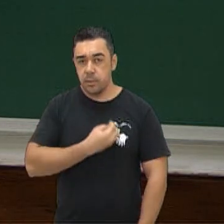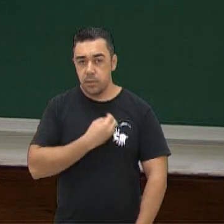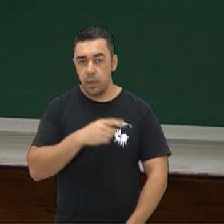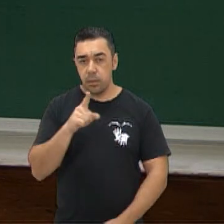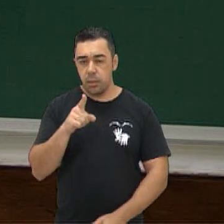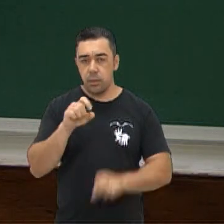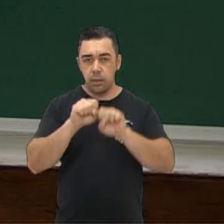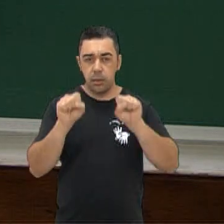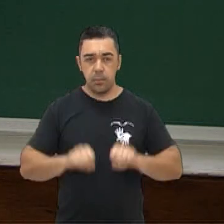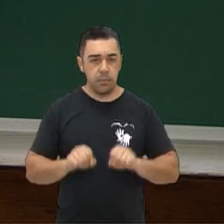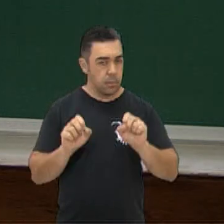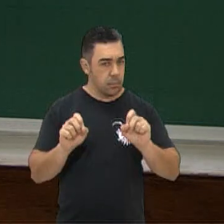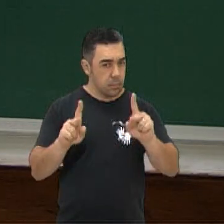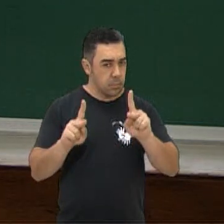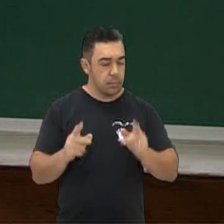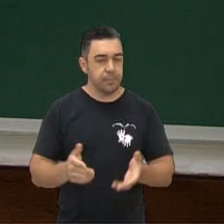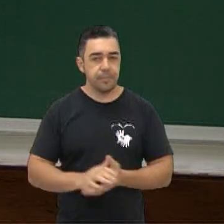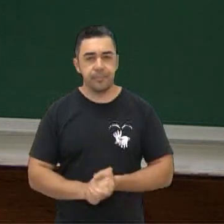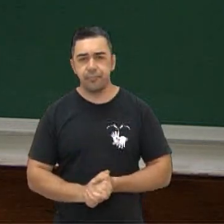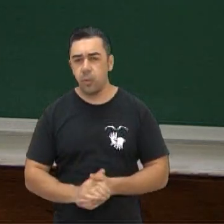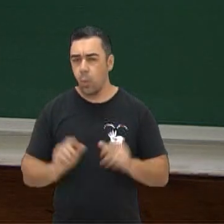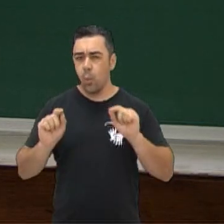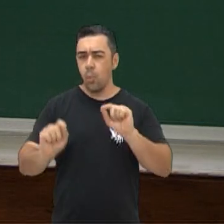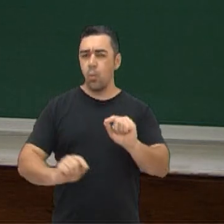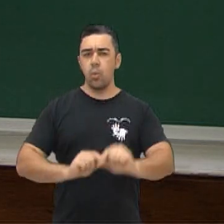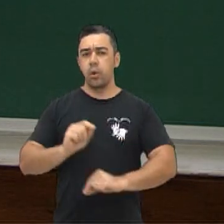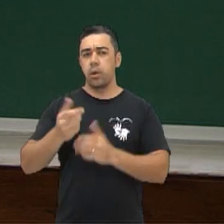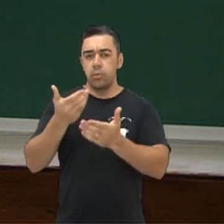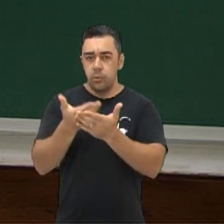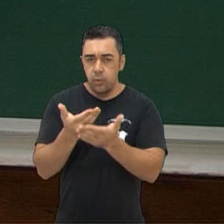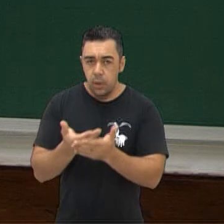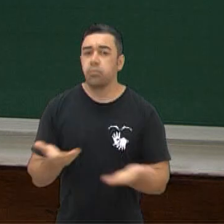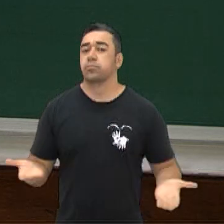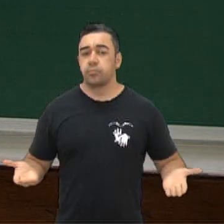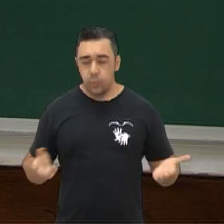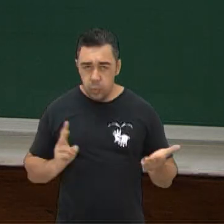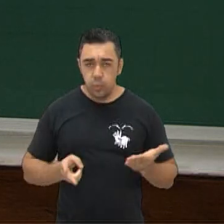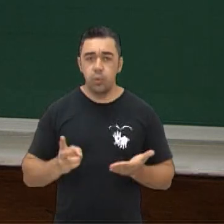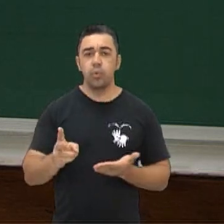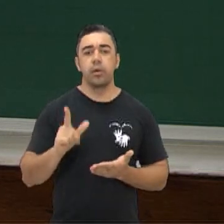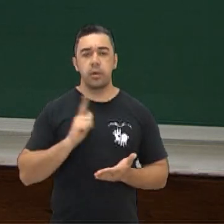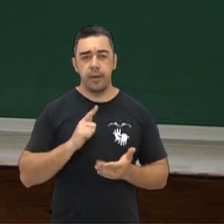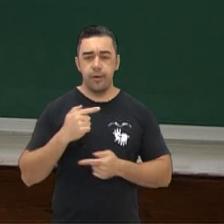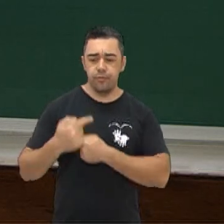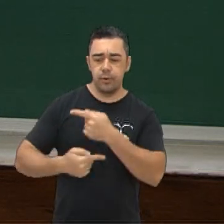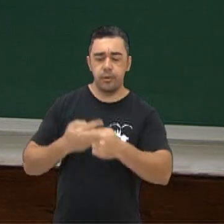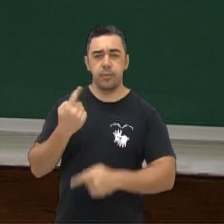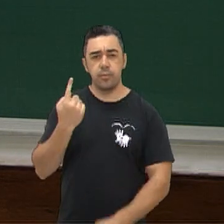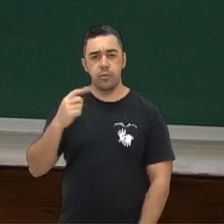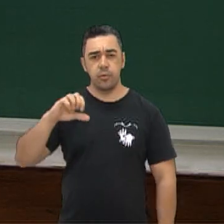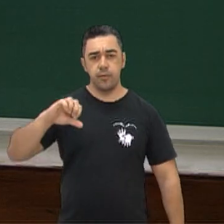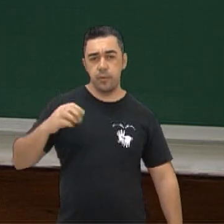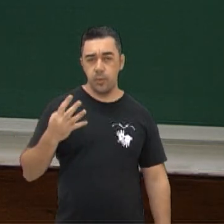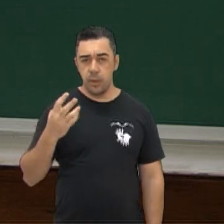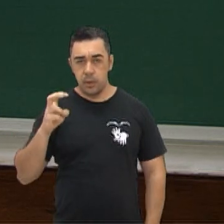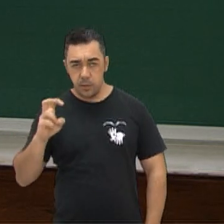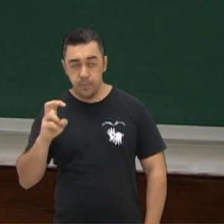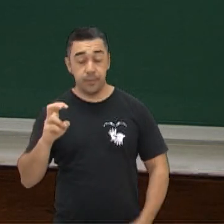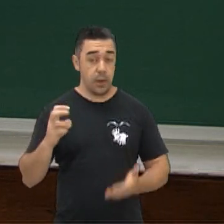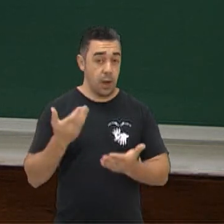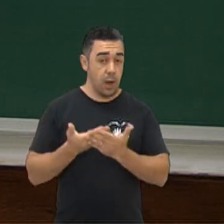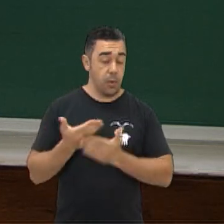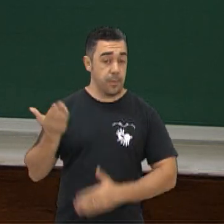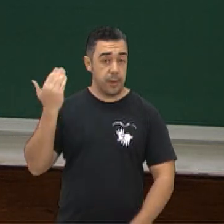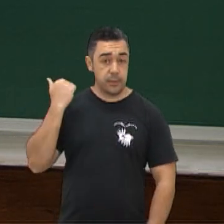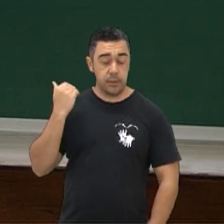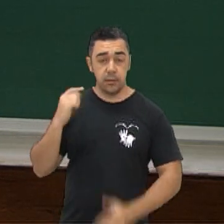ok? Bom, o que vamos estudar hoje, minha gente? Ainda estamos na geração de 45, nossas últimas aulas foram sobre Clarice,